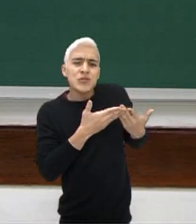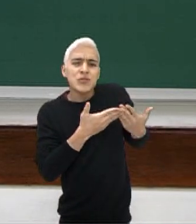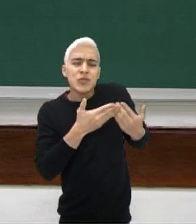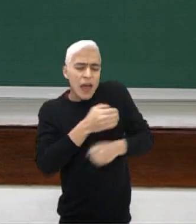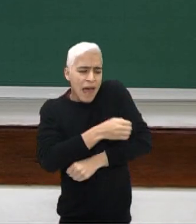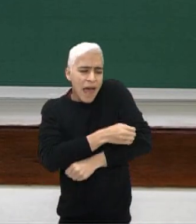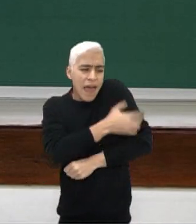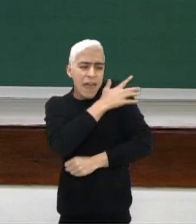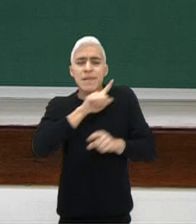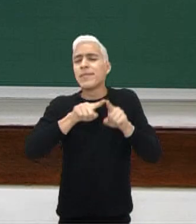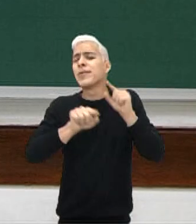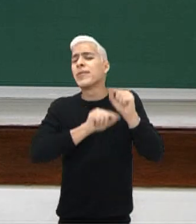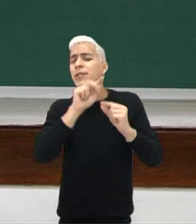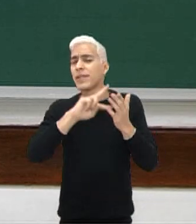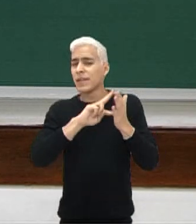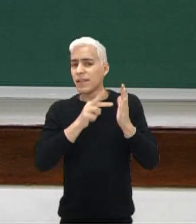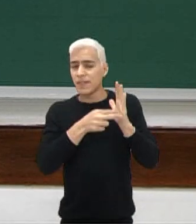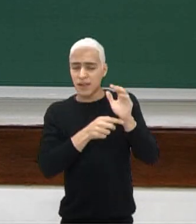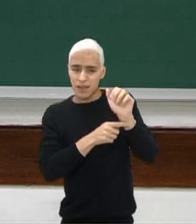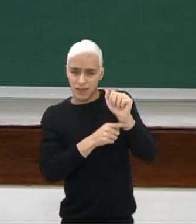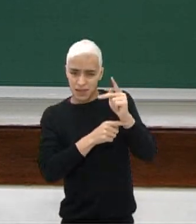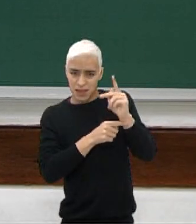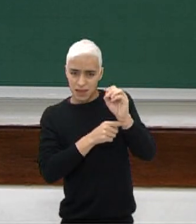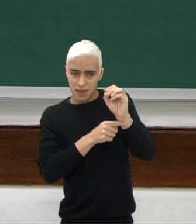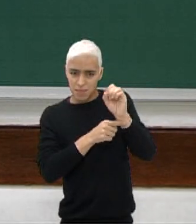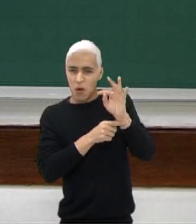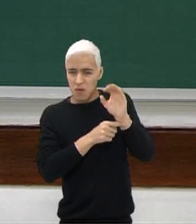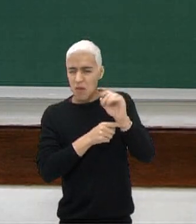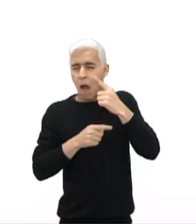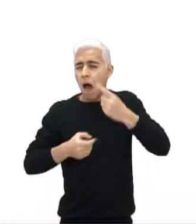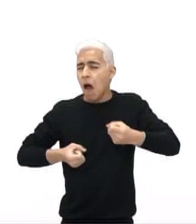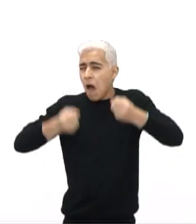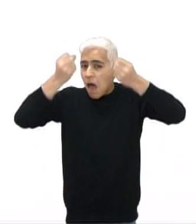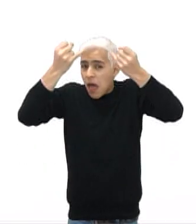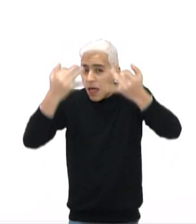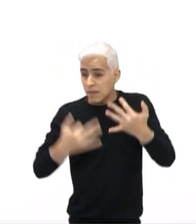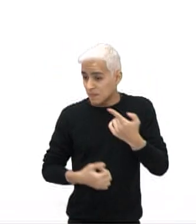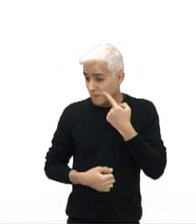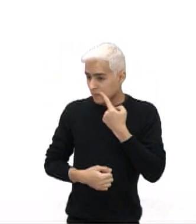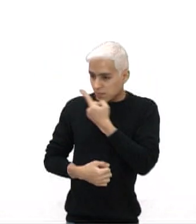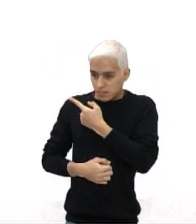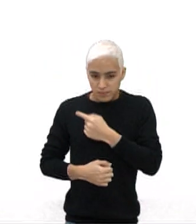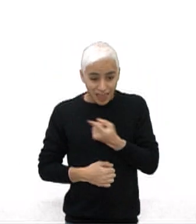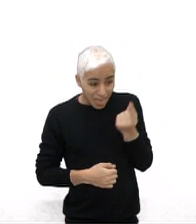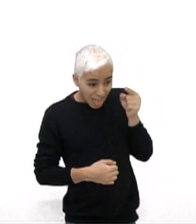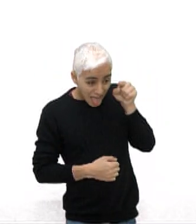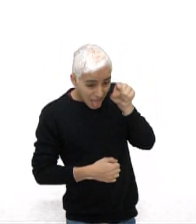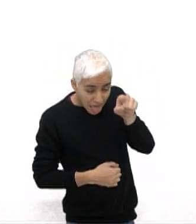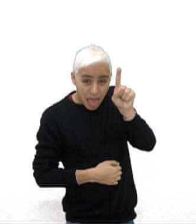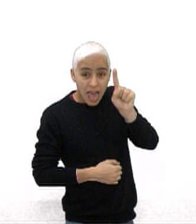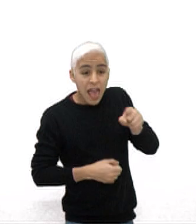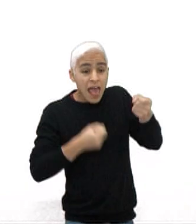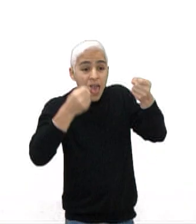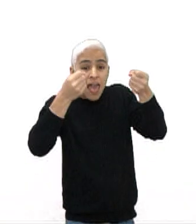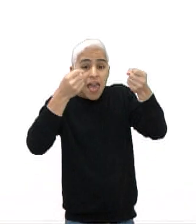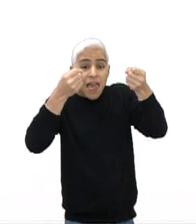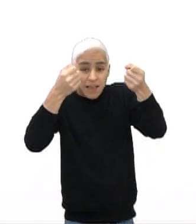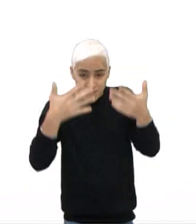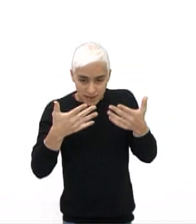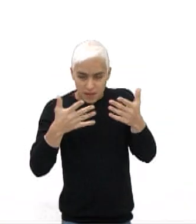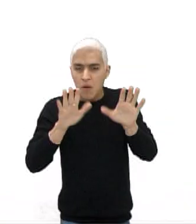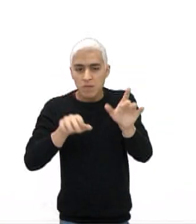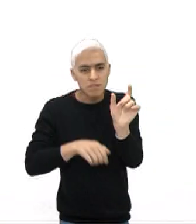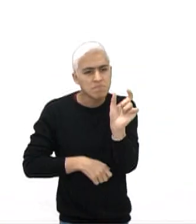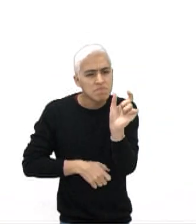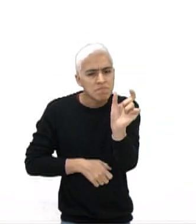anteriores. Mas o que é um aposto? Nós temos uma explicaçãozinha. Isto é, como explicação de um termo da